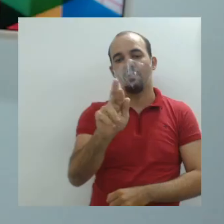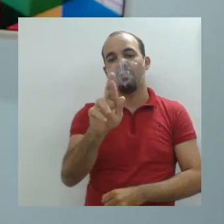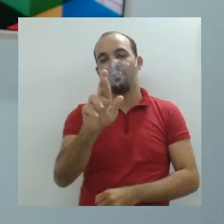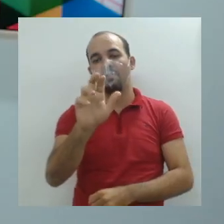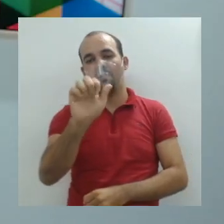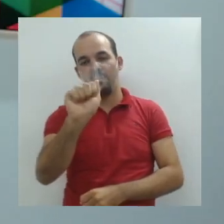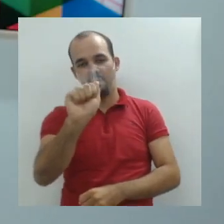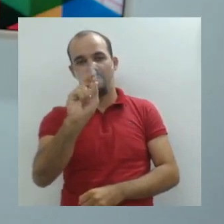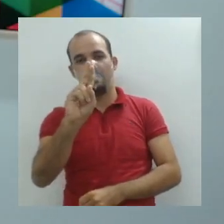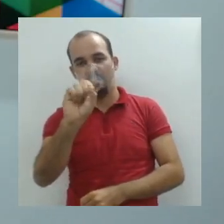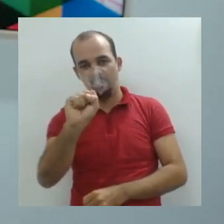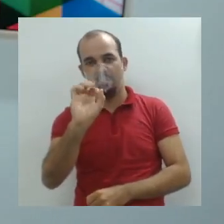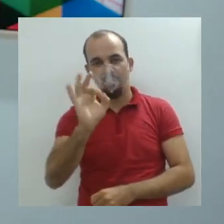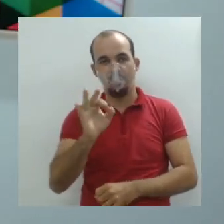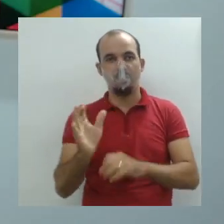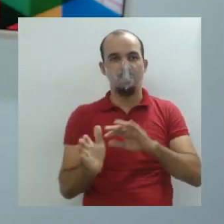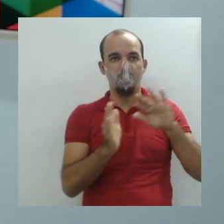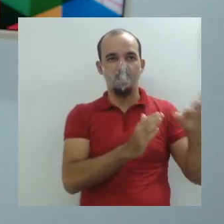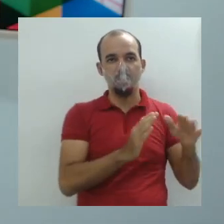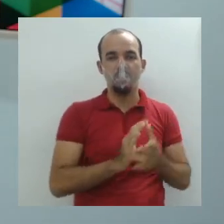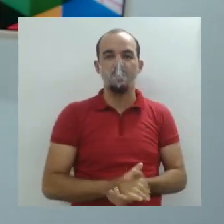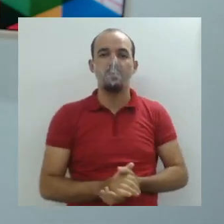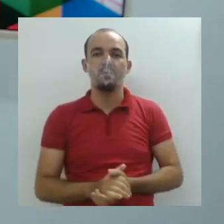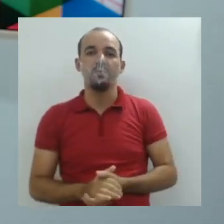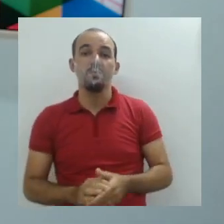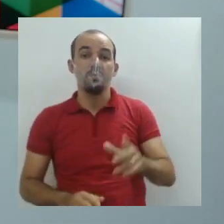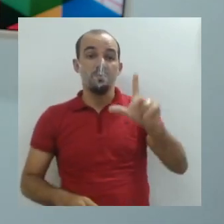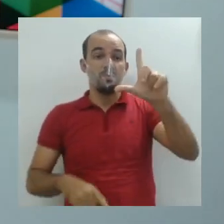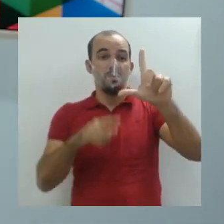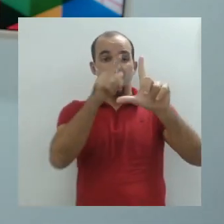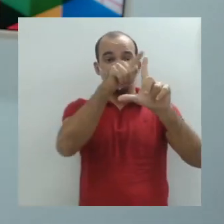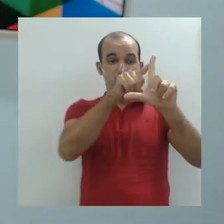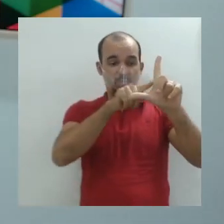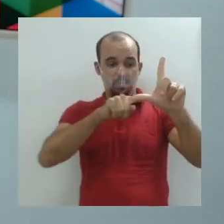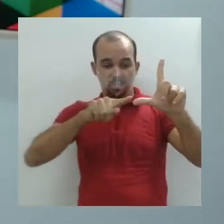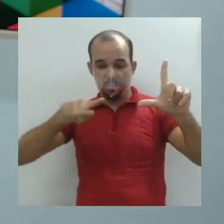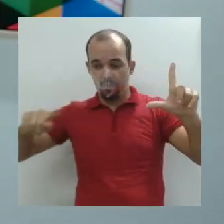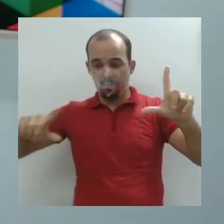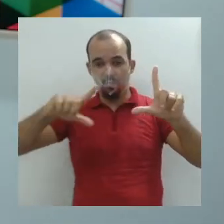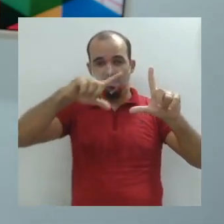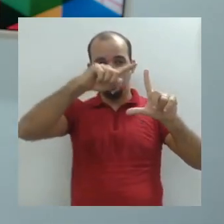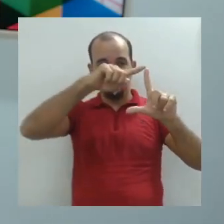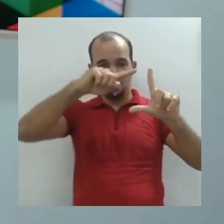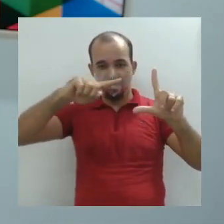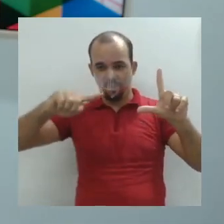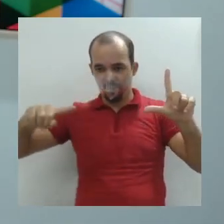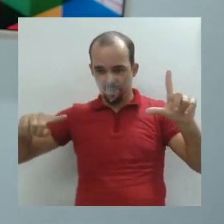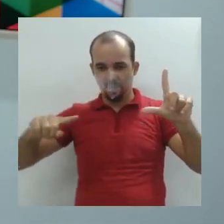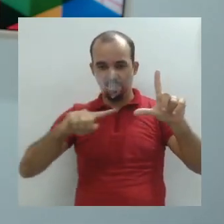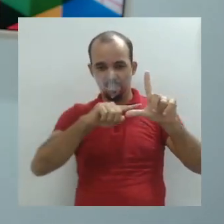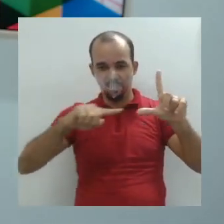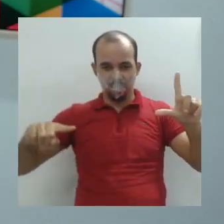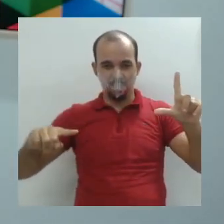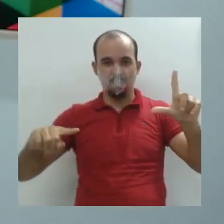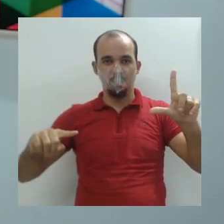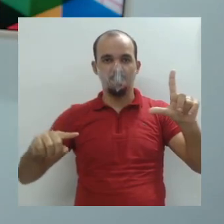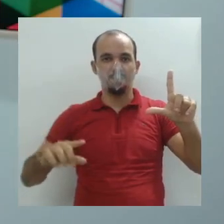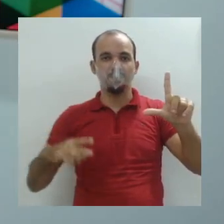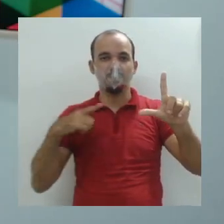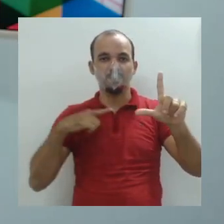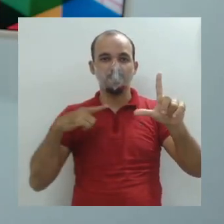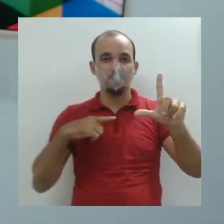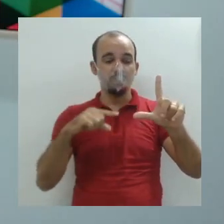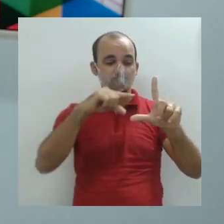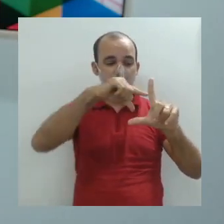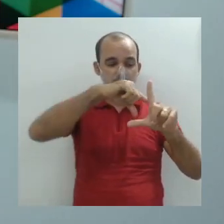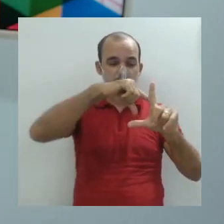retângulo, a gente tem um ângulo de 90 graus e os outros dois complementares. Exato, um mede 90, é o ângulo que